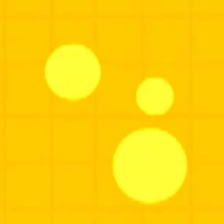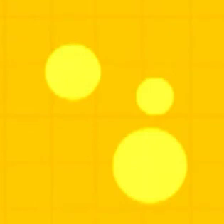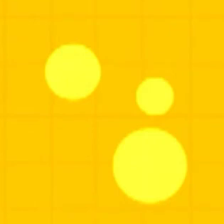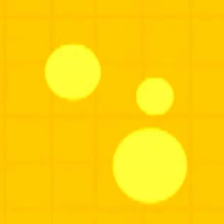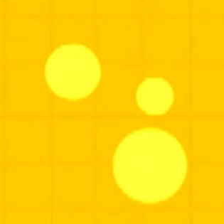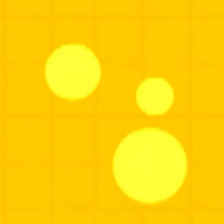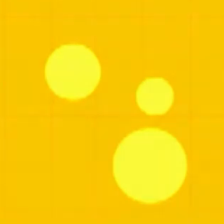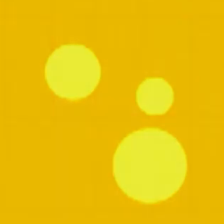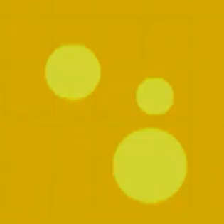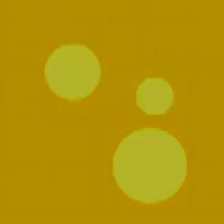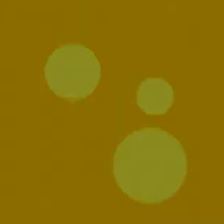Tchau.